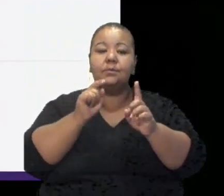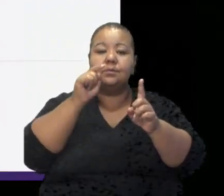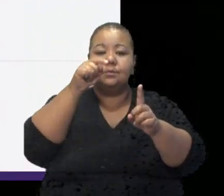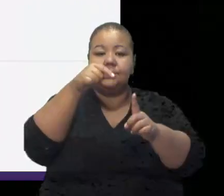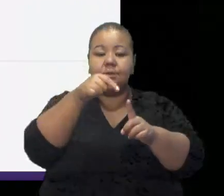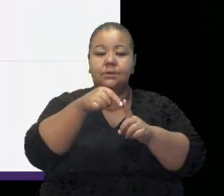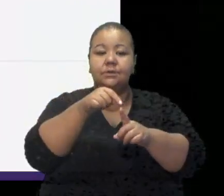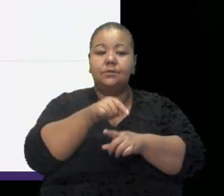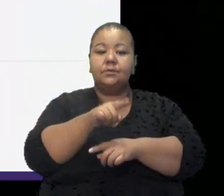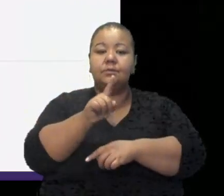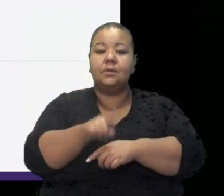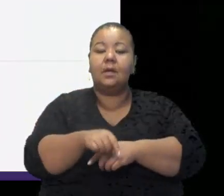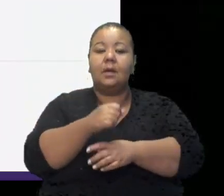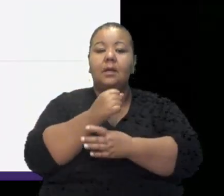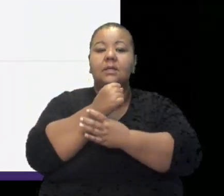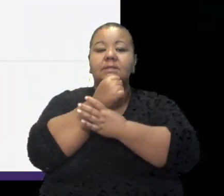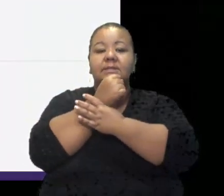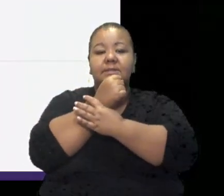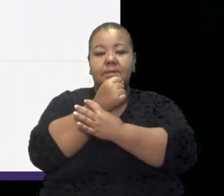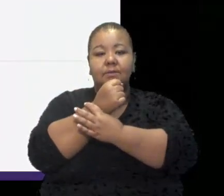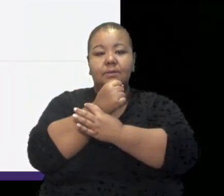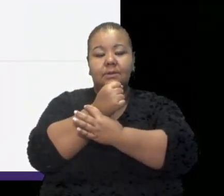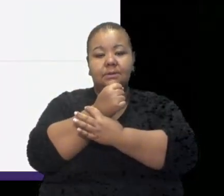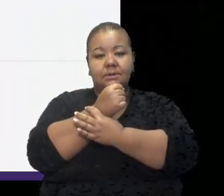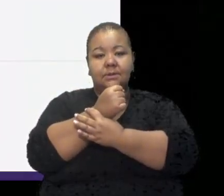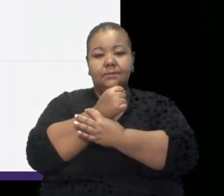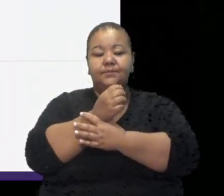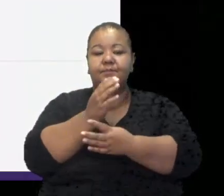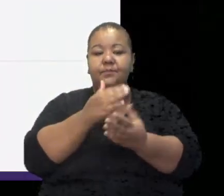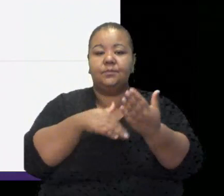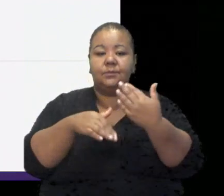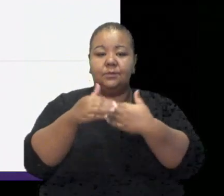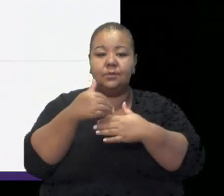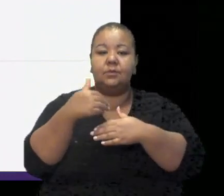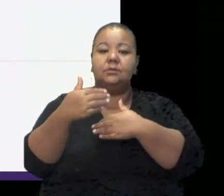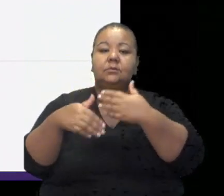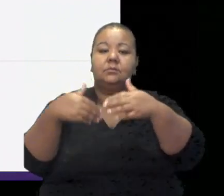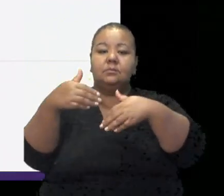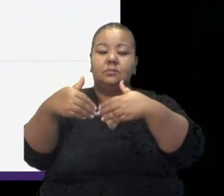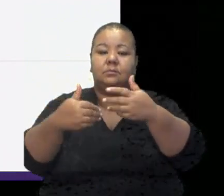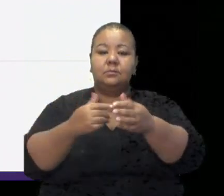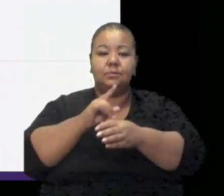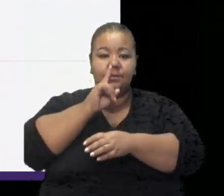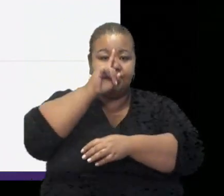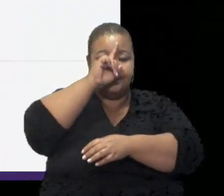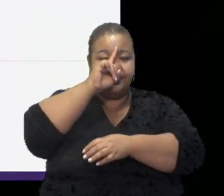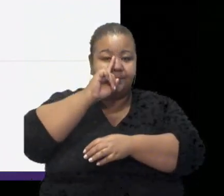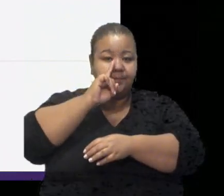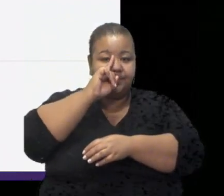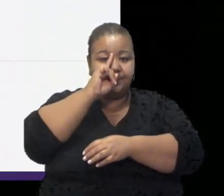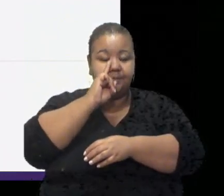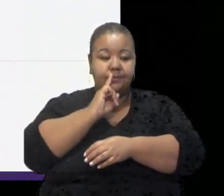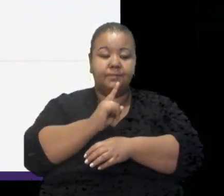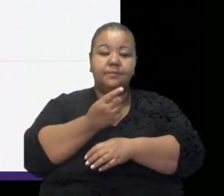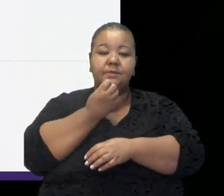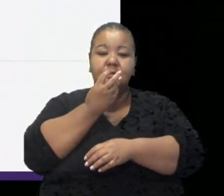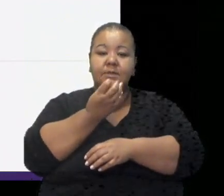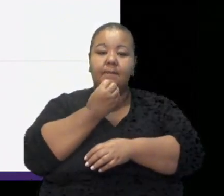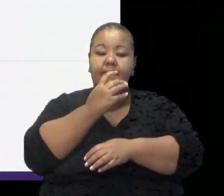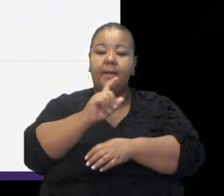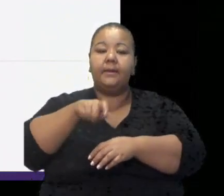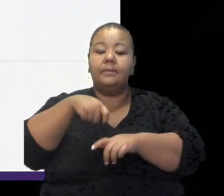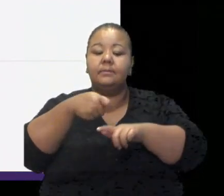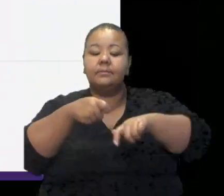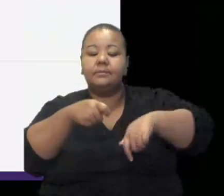arranjo físico do layout é a segurança. Então, todos os processos considerados perigosos, eles devem estar muito bem